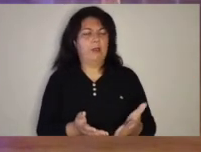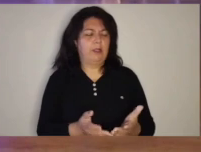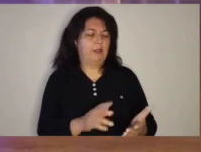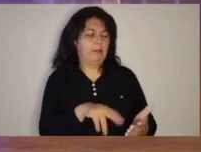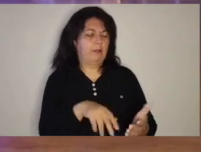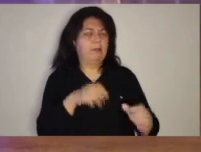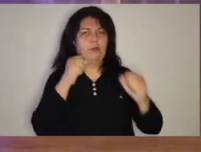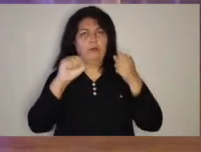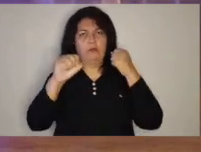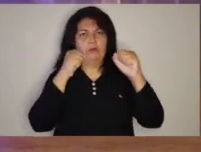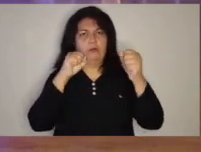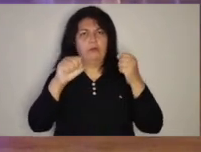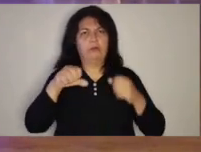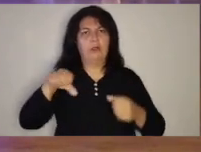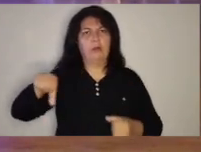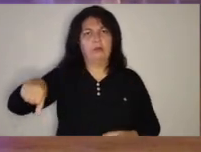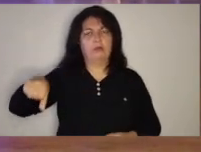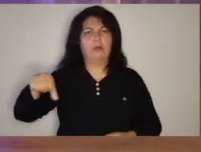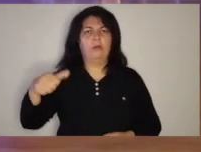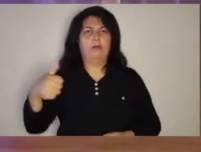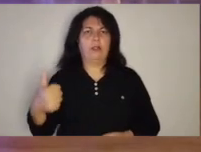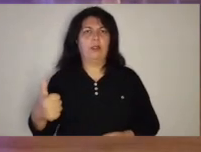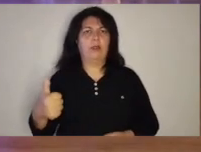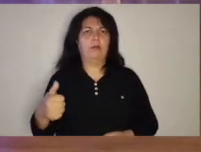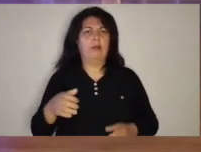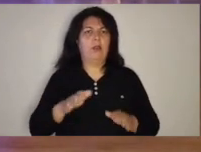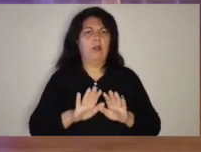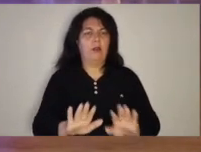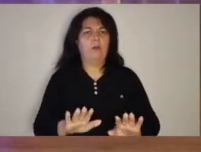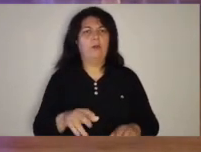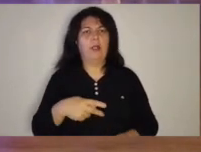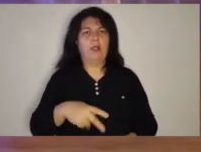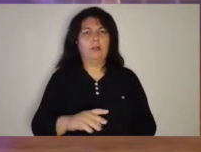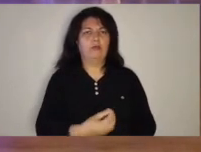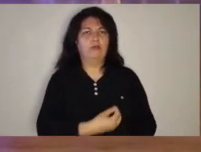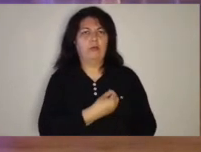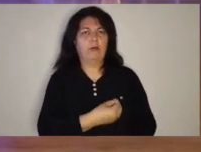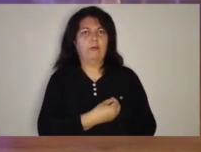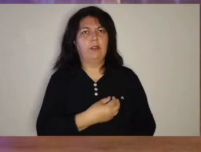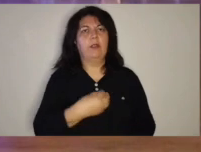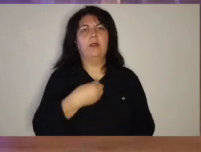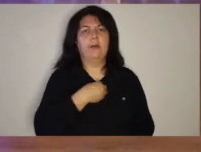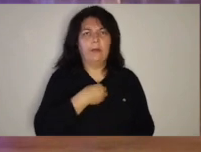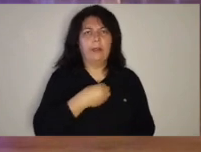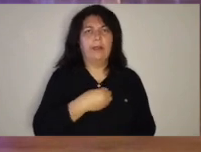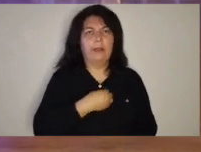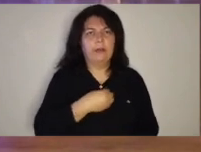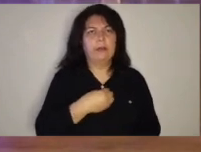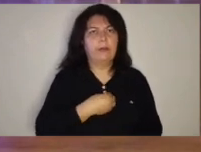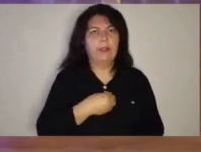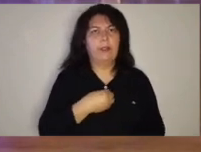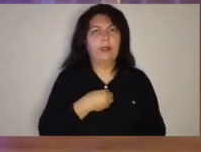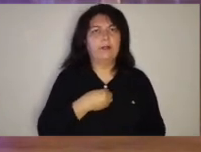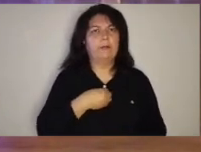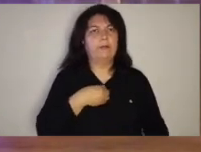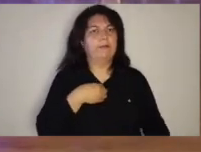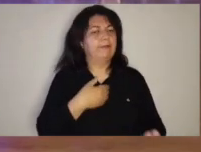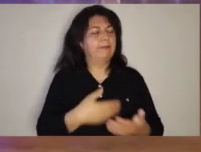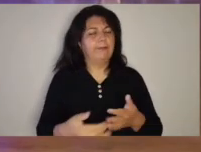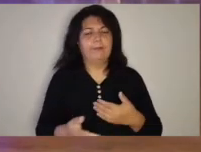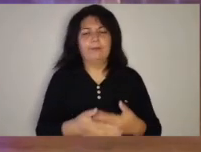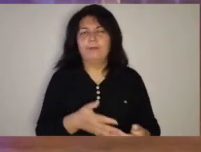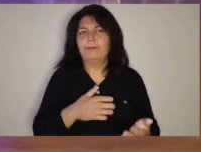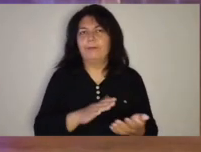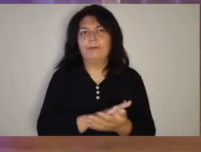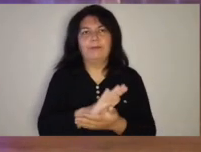Deus. E o povo de Israel estava vivendo um momento o quê? Completamente conturbado. O povo de Israel,